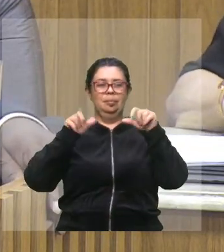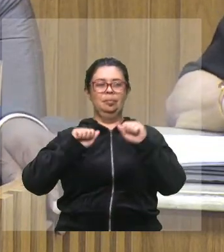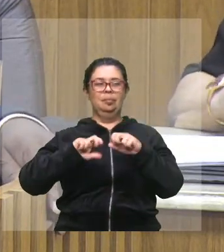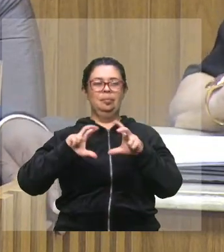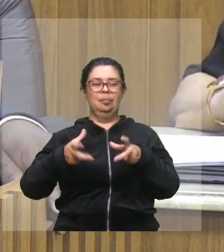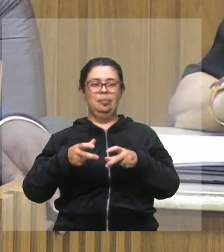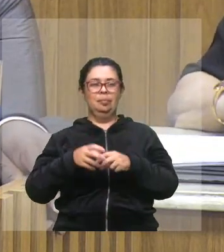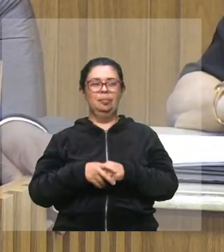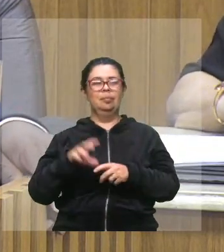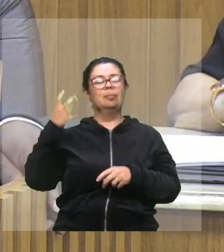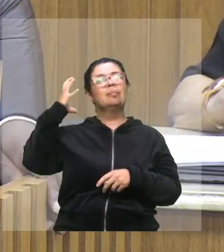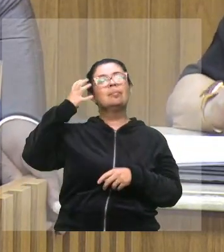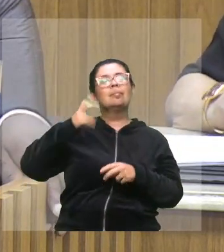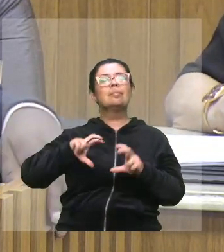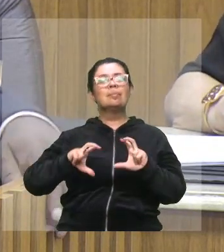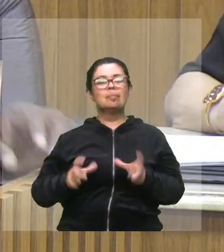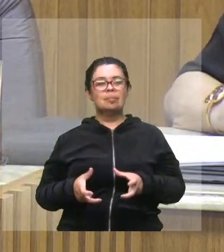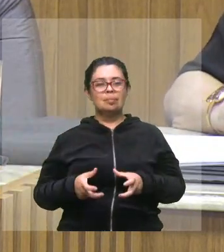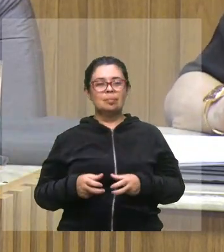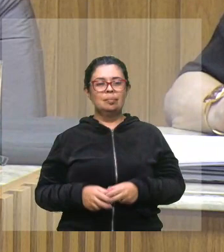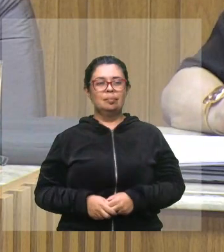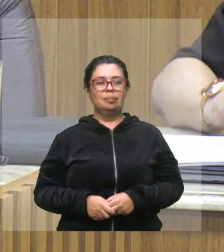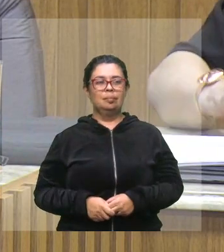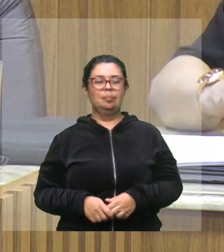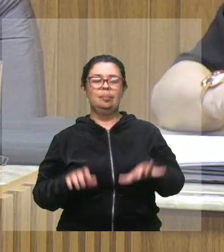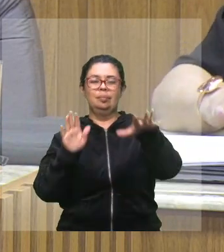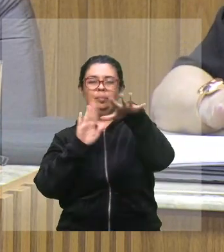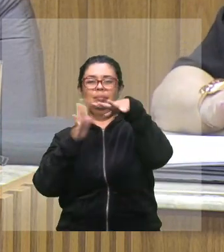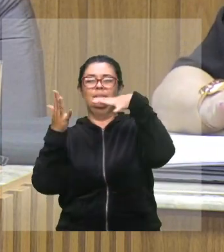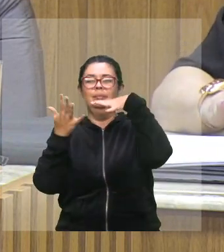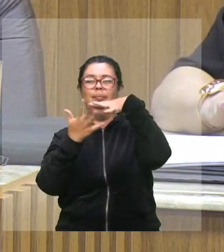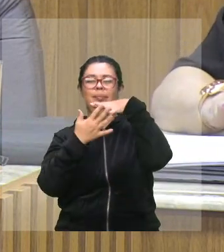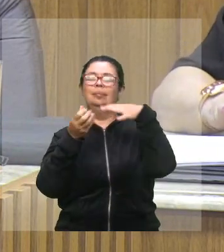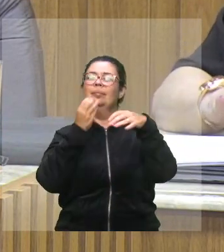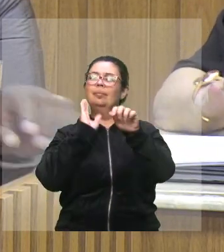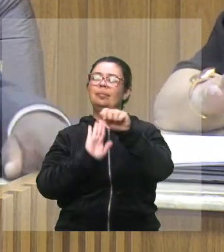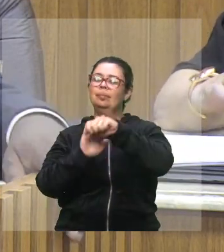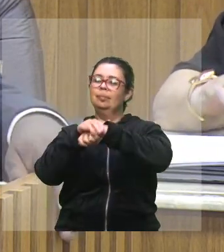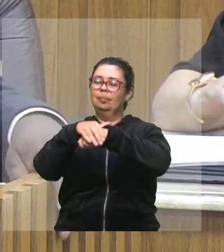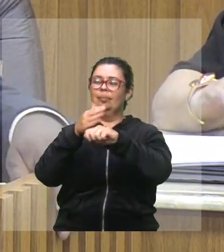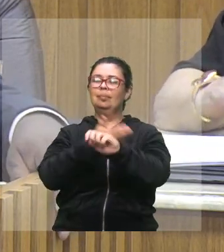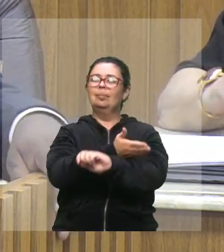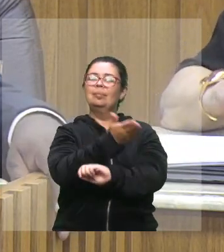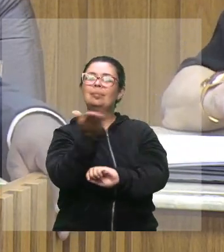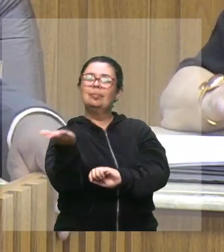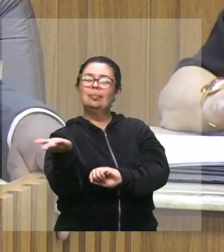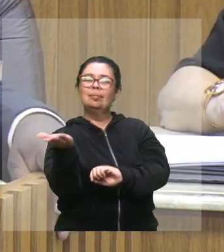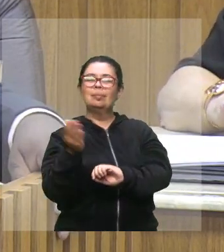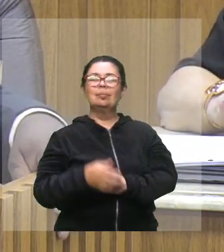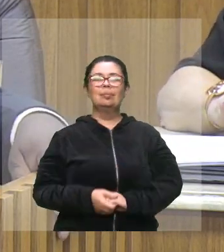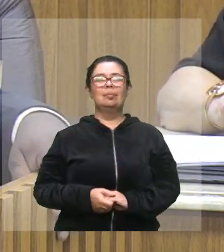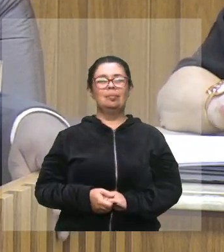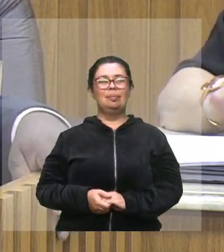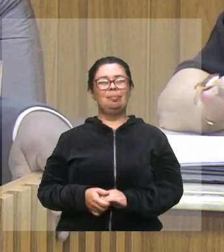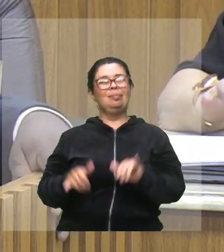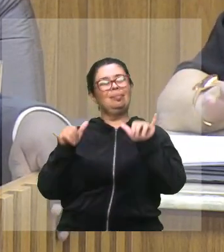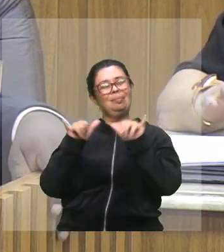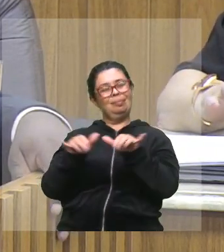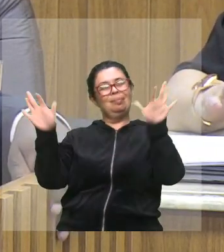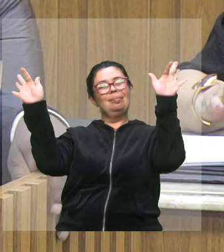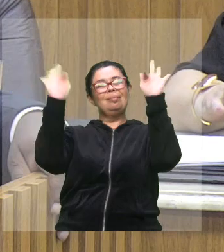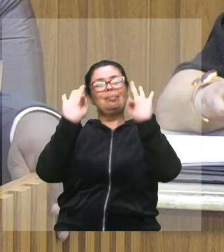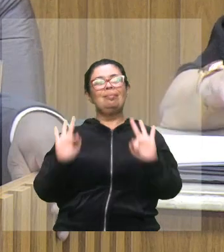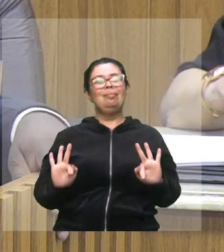Câmara, da Rádio Câmara e também da mídia social. Muito boa noite a todos. Eu fico muito feliz,